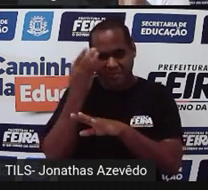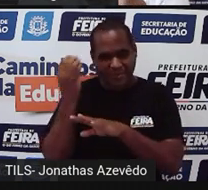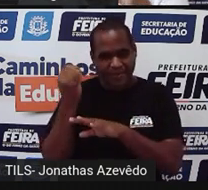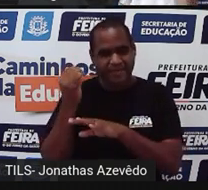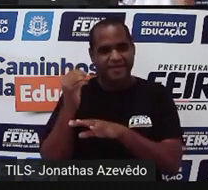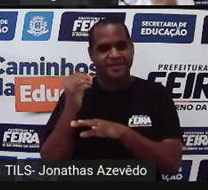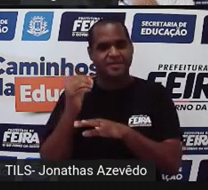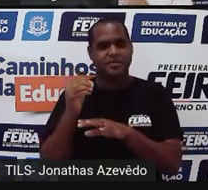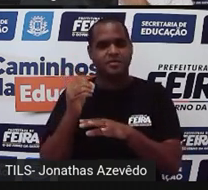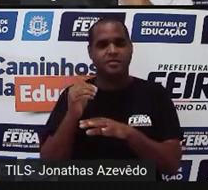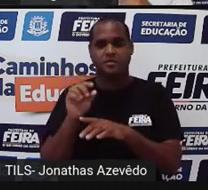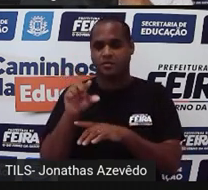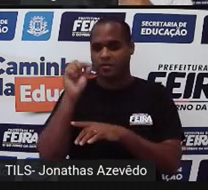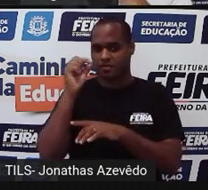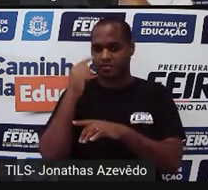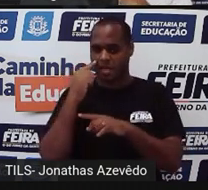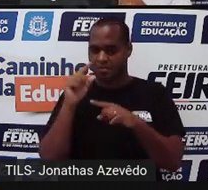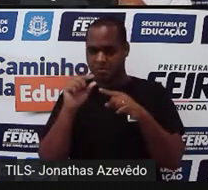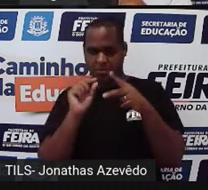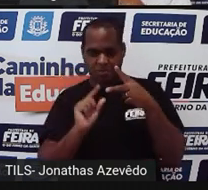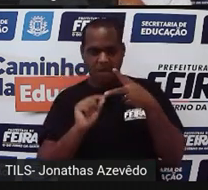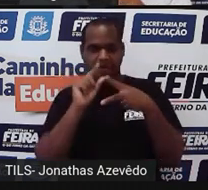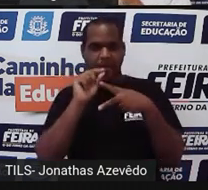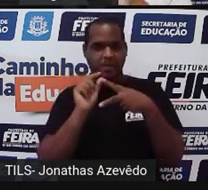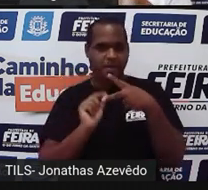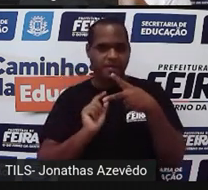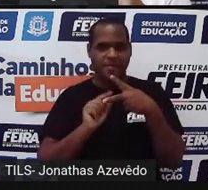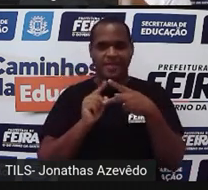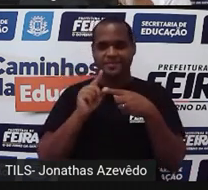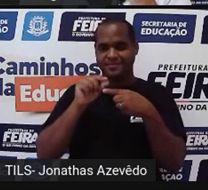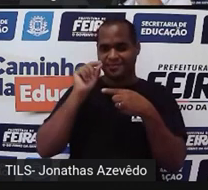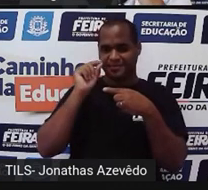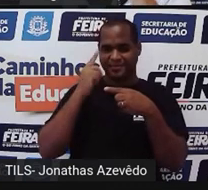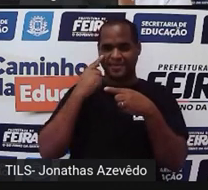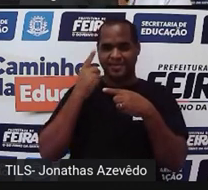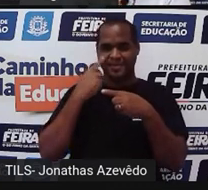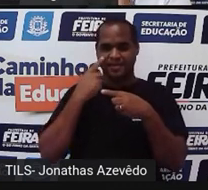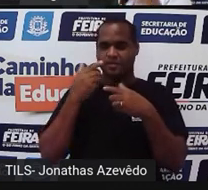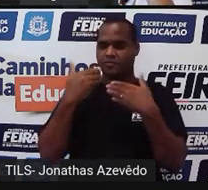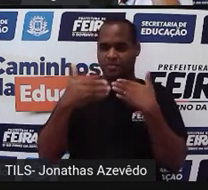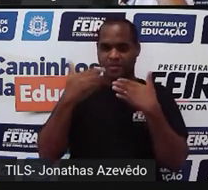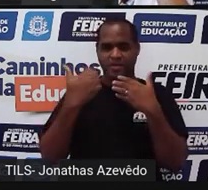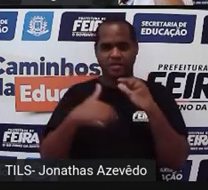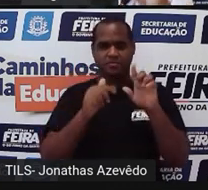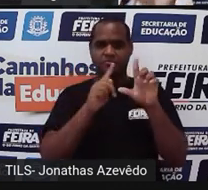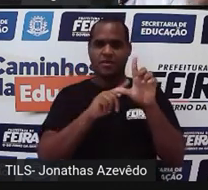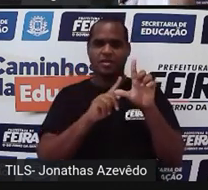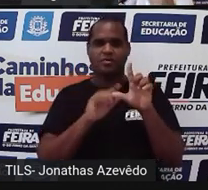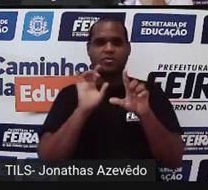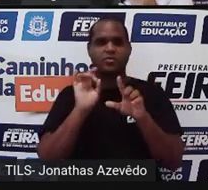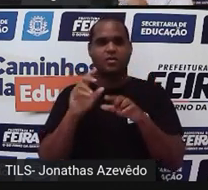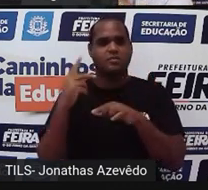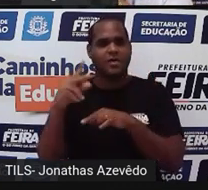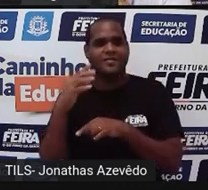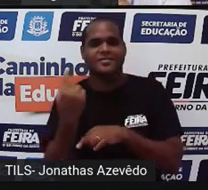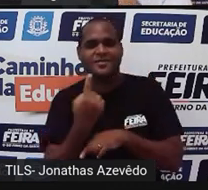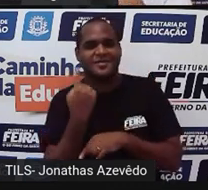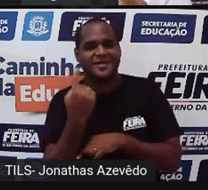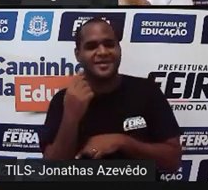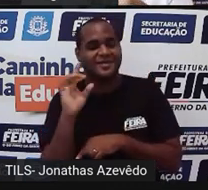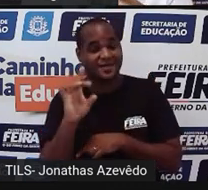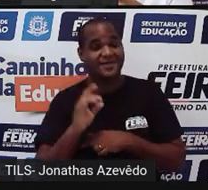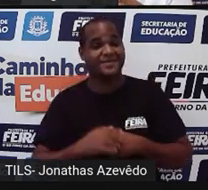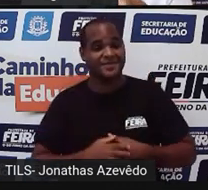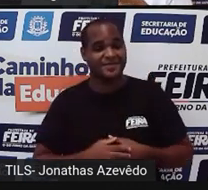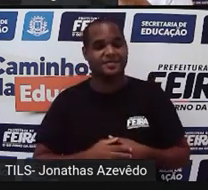assim? Escolhe uma das equações e faz com que uma das letras fique sozinha de um lado.